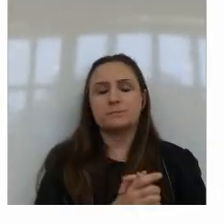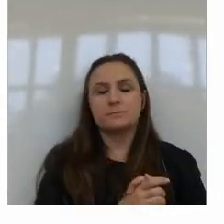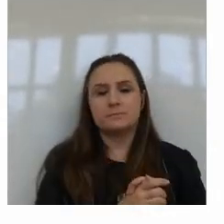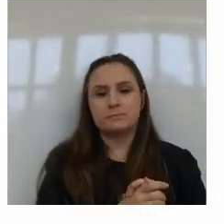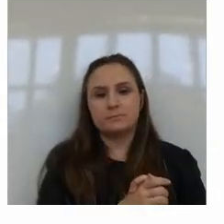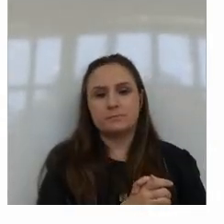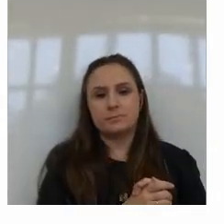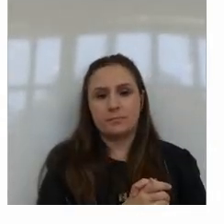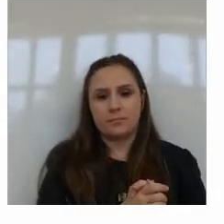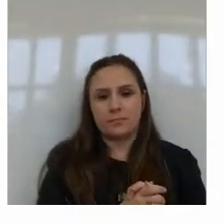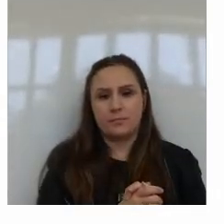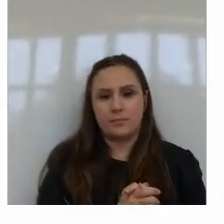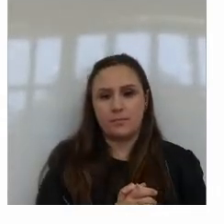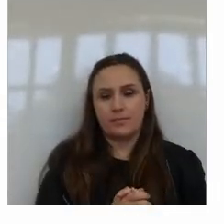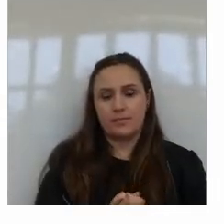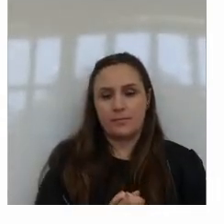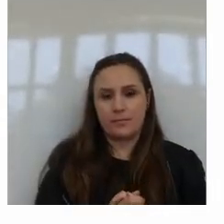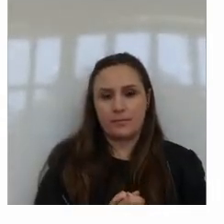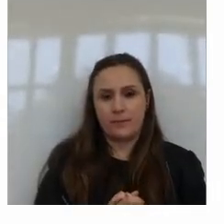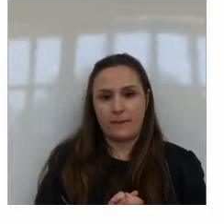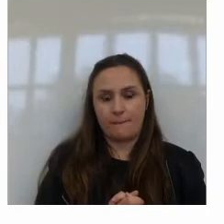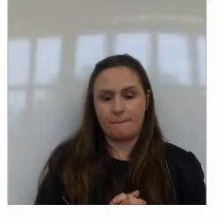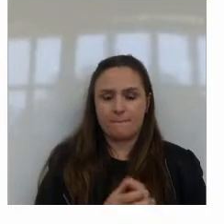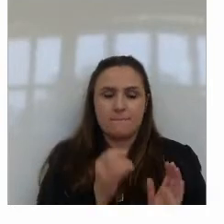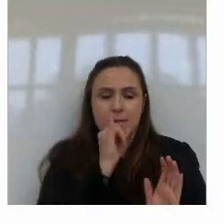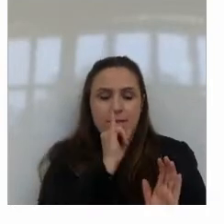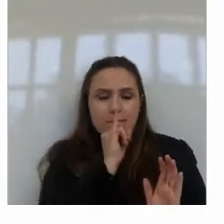resumo do curso.